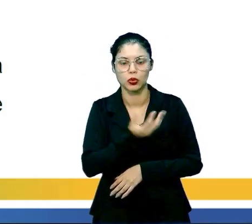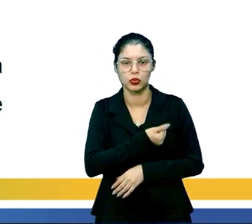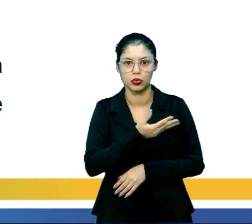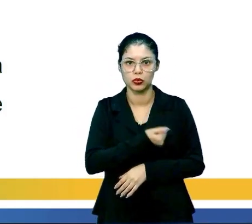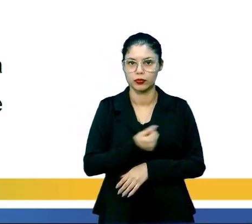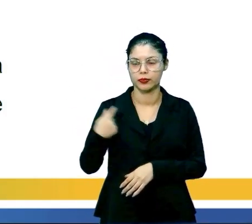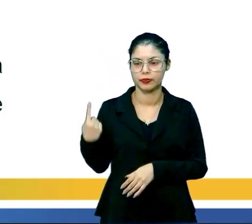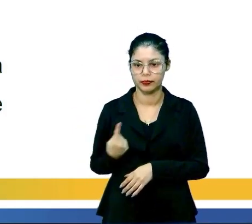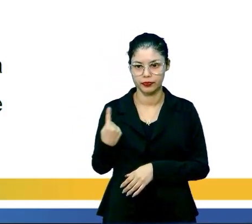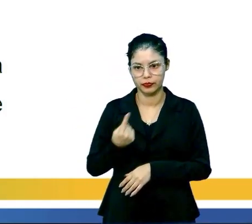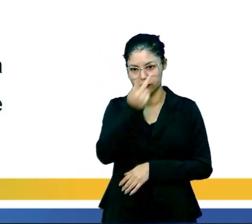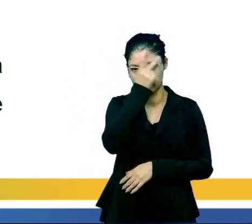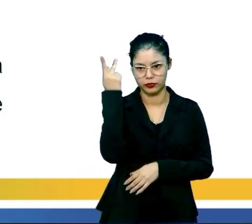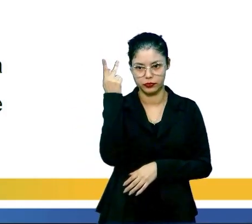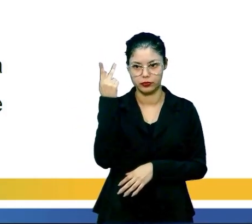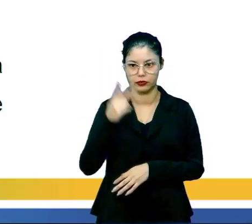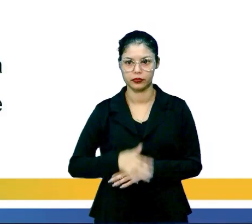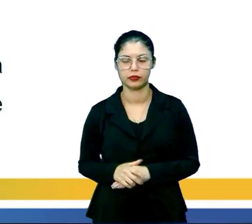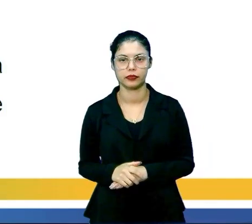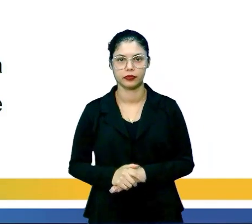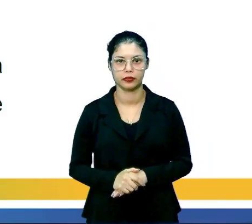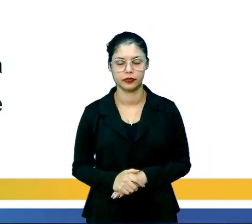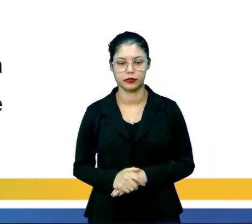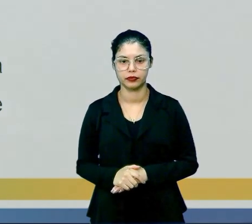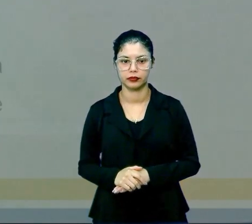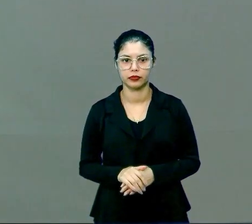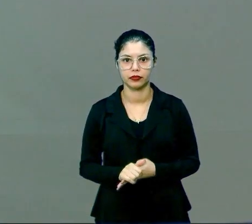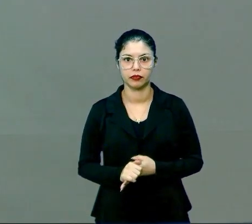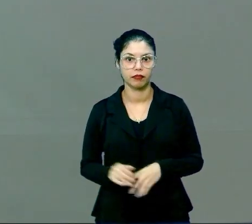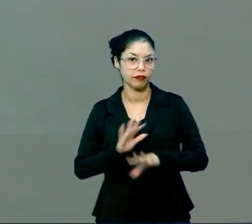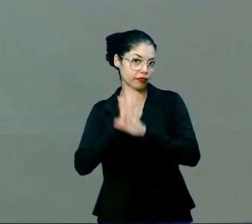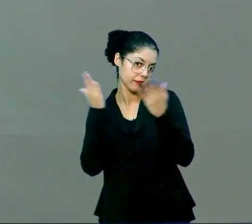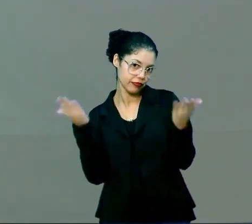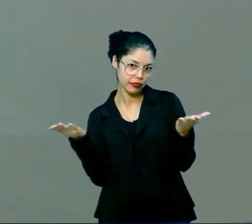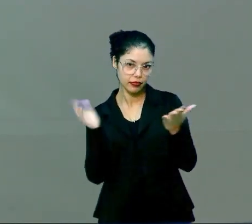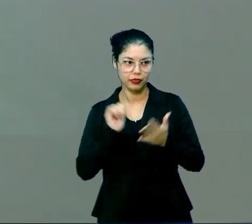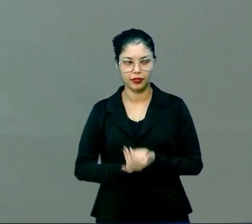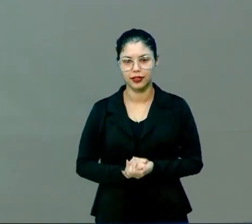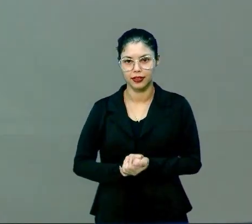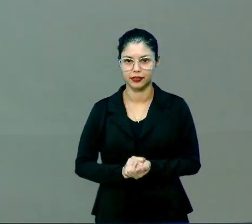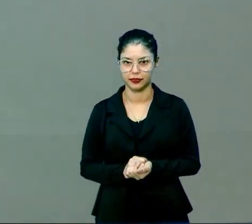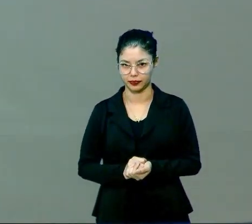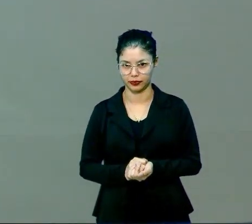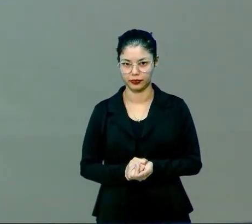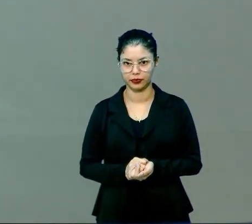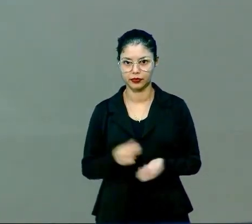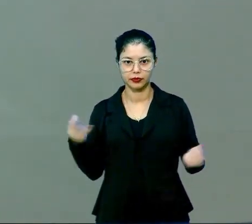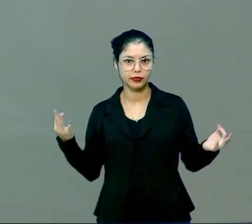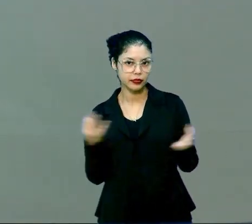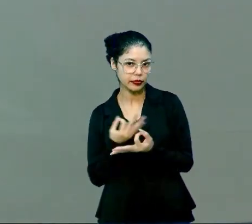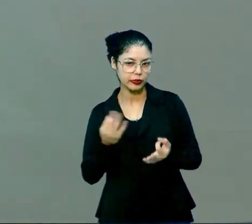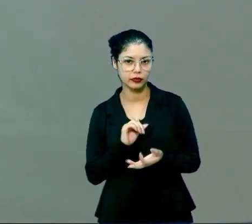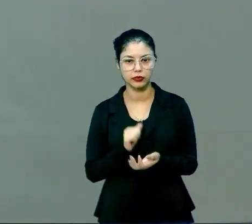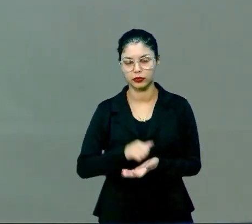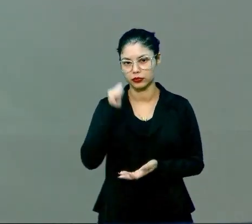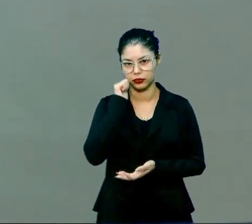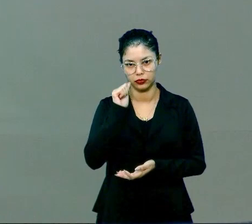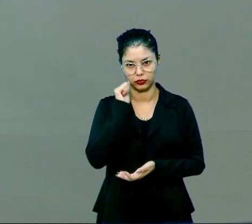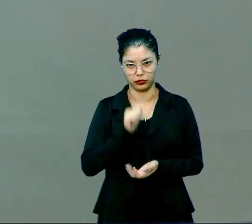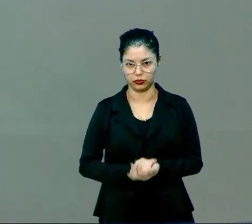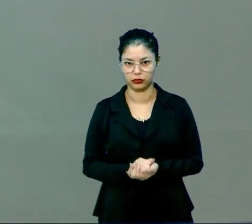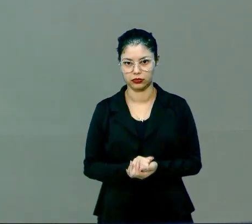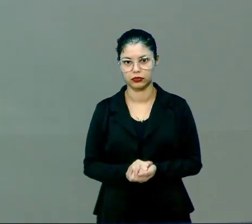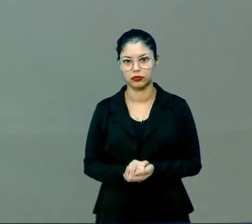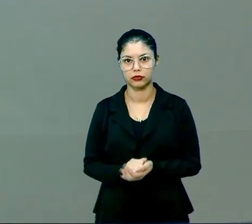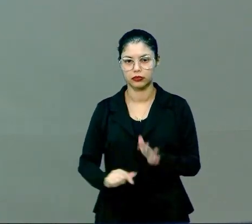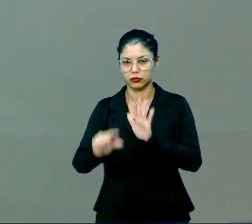afetam negativamente inúmeros indivíduos. Brilhou, né, gente? Ela foi perfeita, é uma moça. Ela